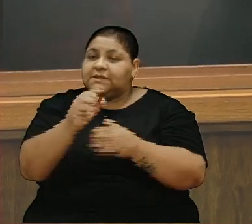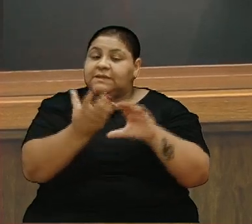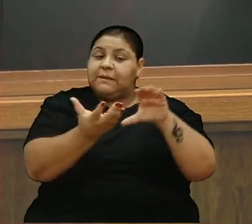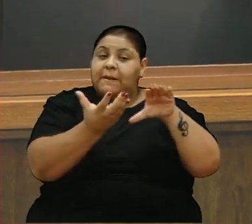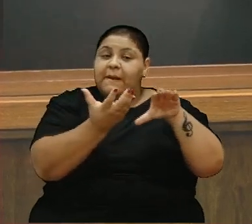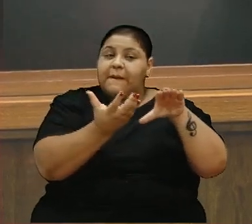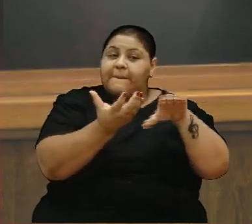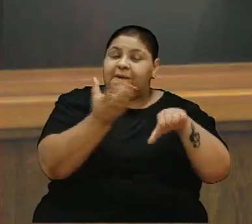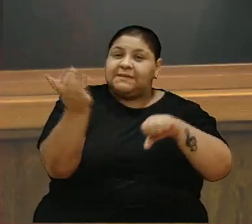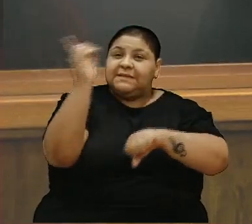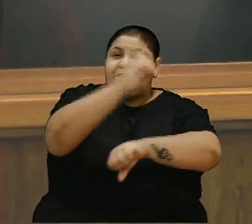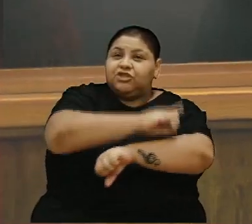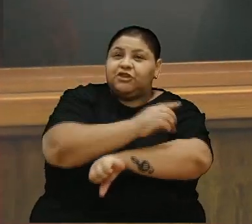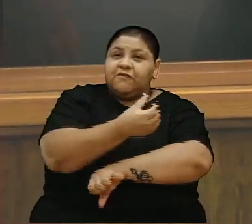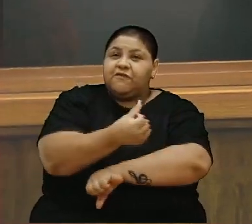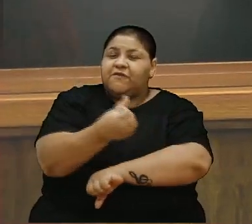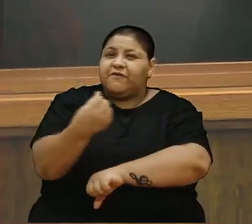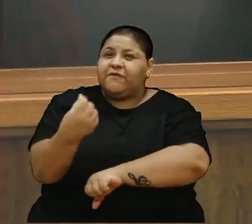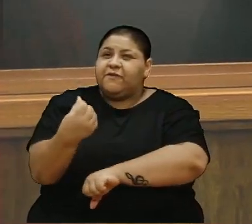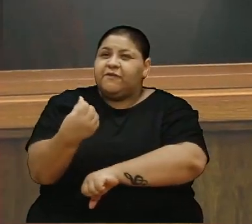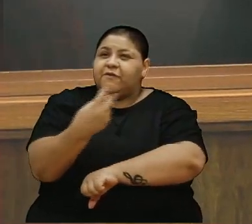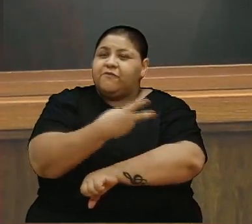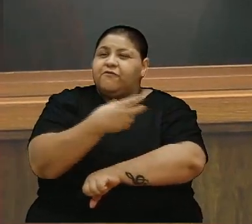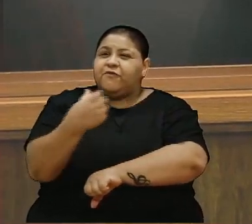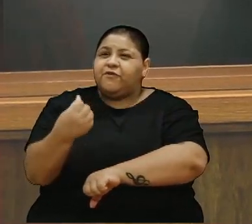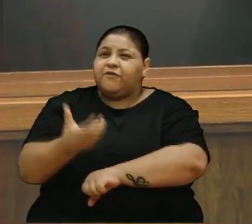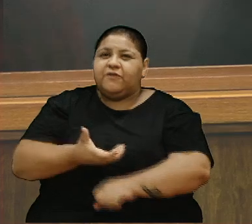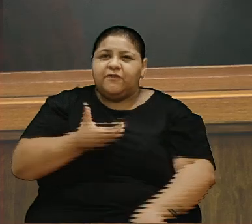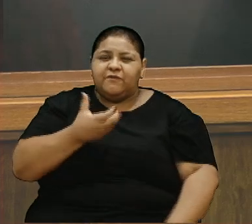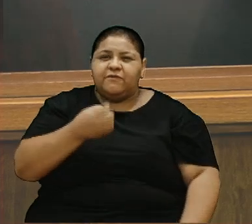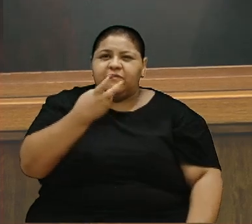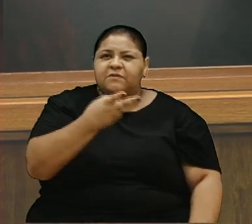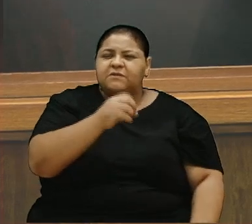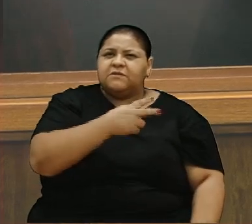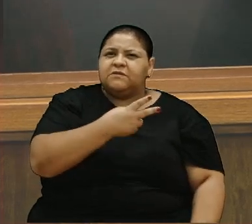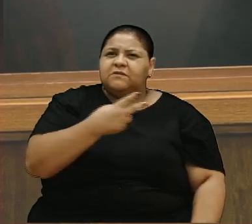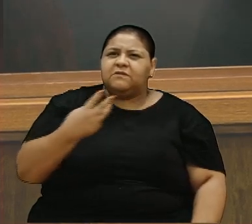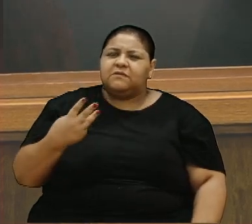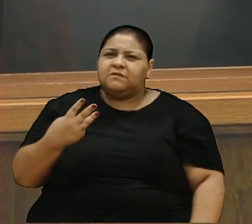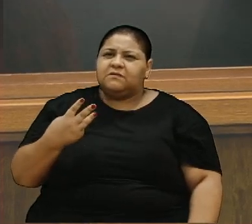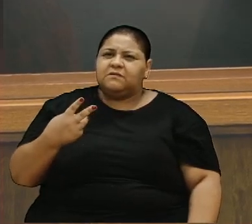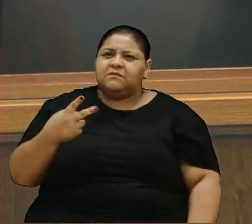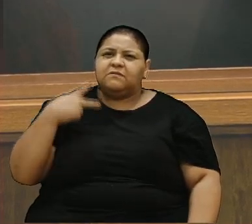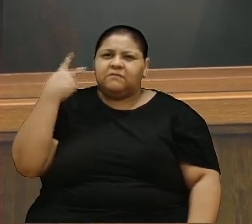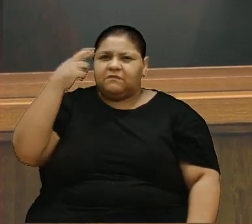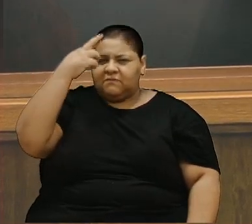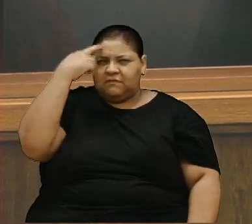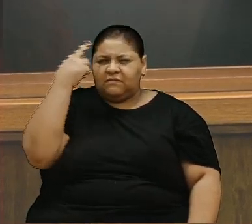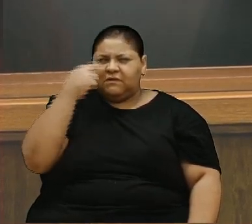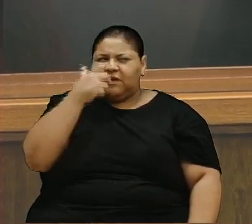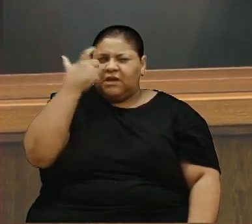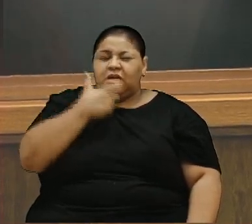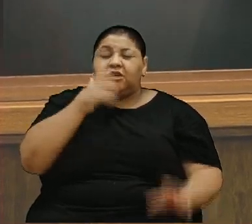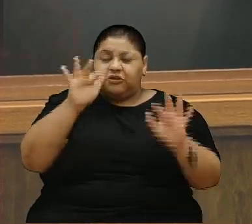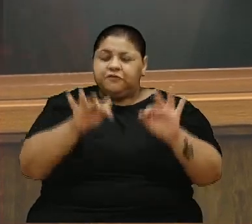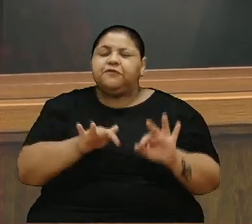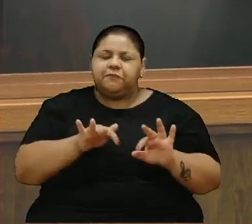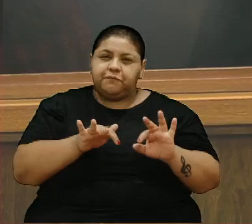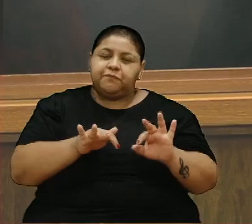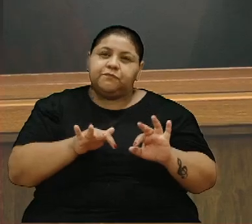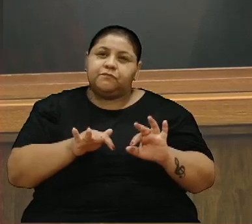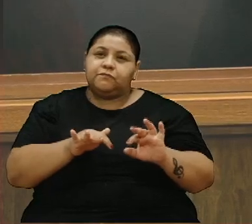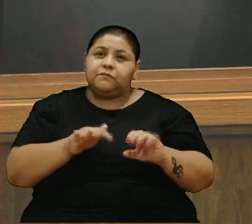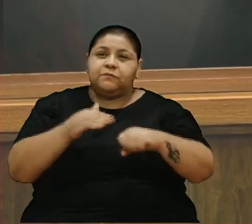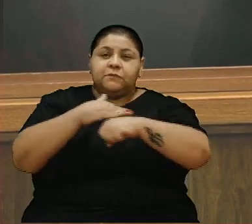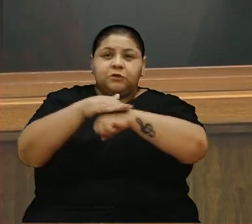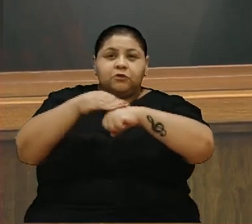26 de dezembro de 2023, vereador Rafael, acho que foi no final de 2023, na conversa